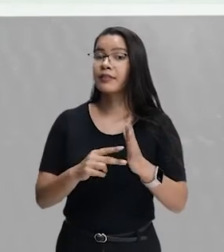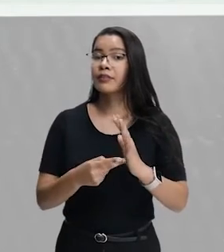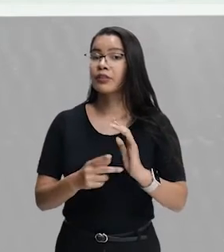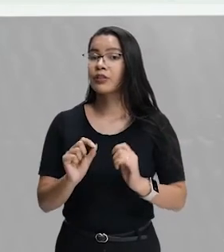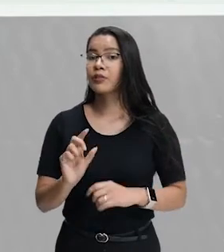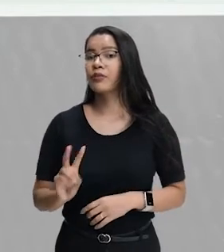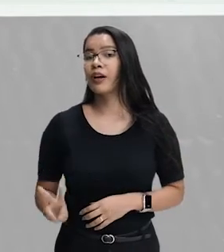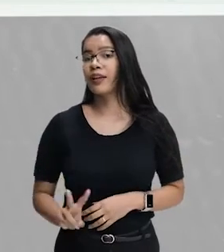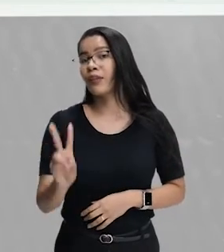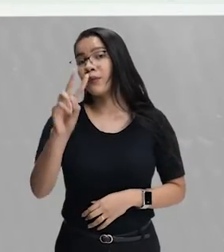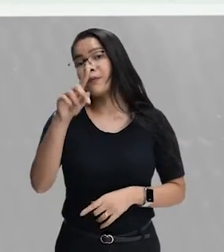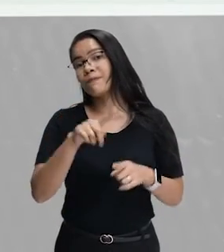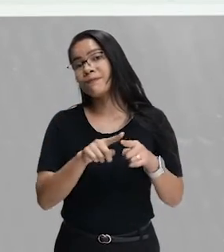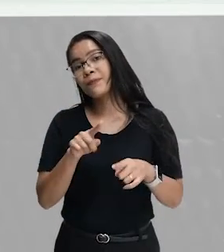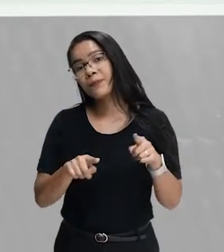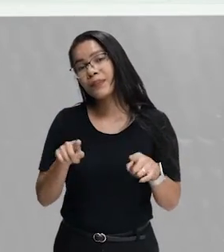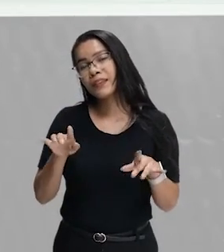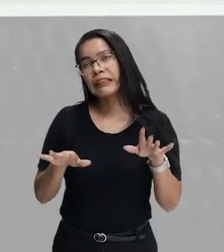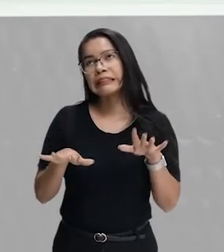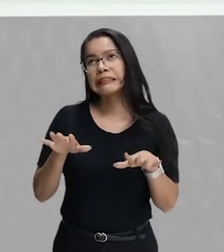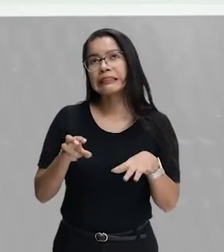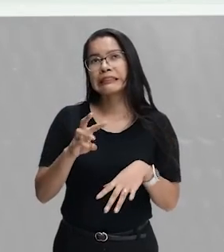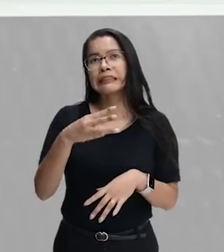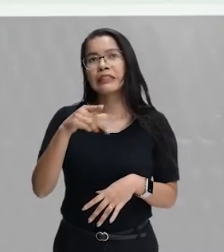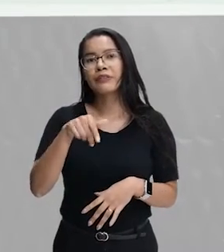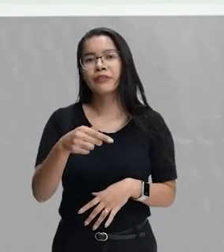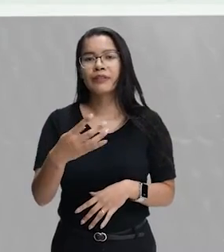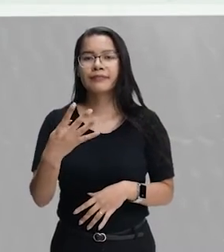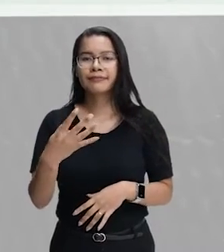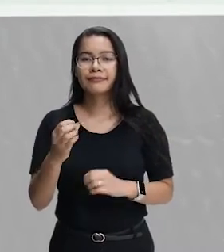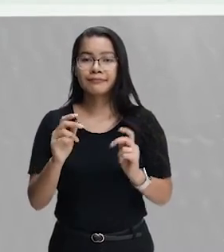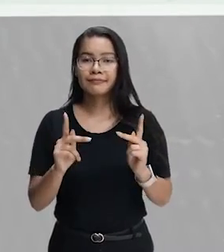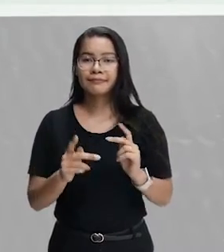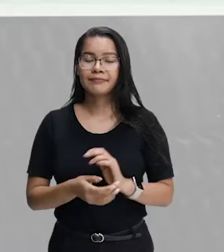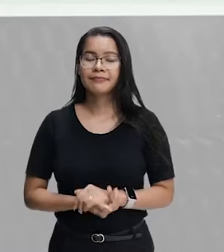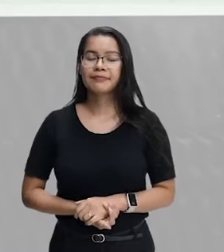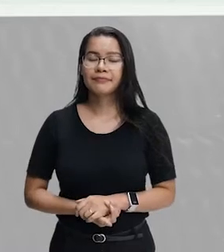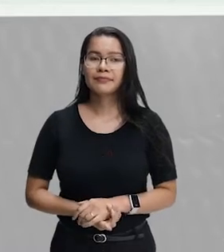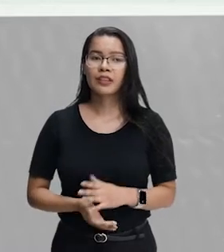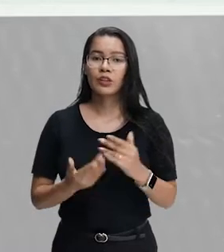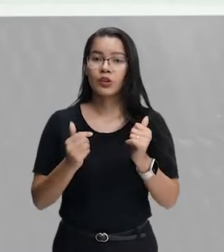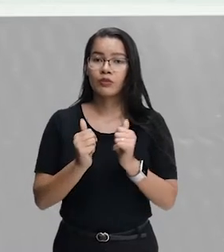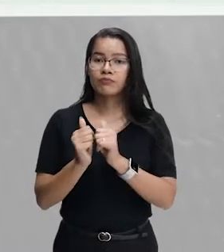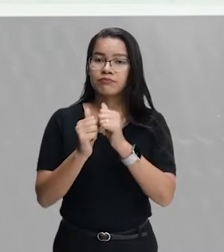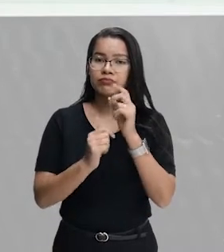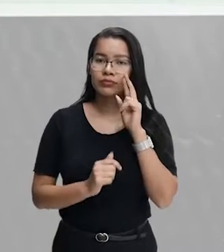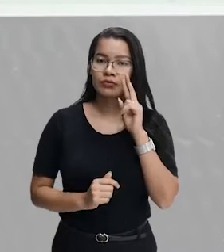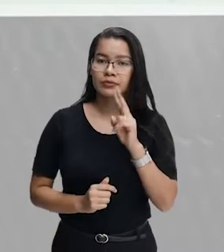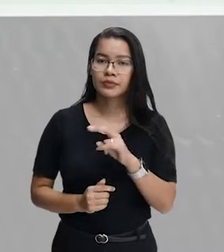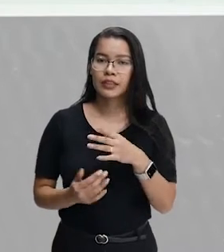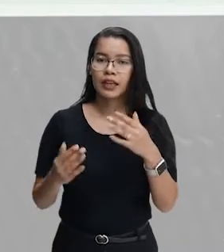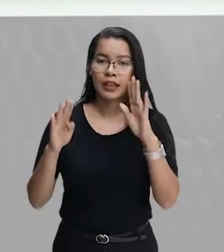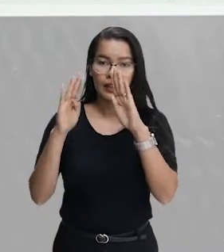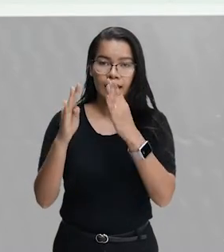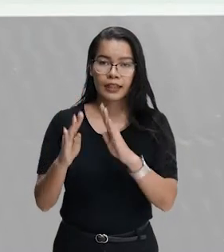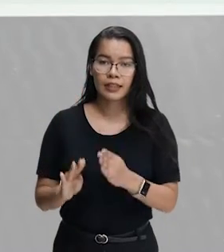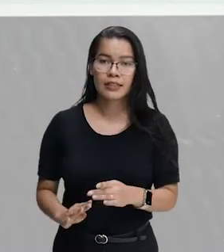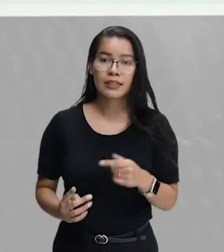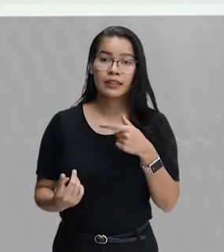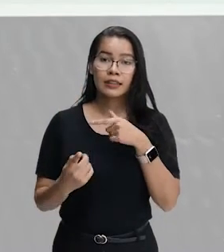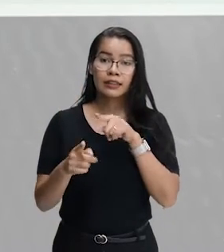aí, ele variou em média aí 3,4. Beleza. Vamos ver agora, pessoal,